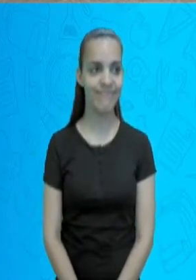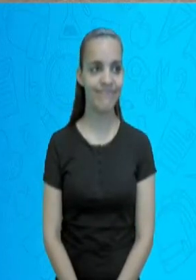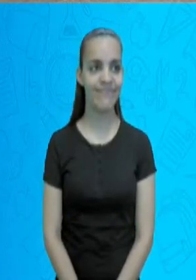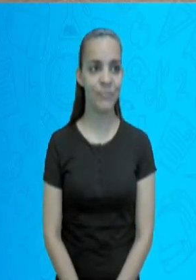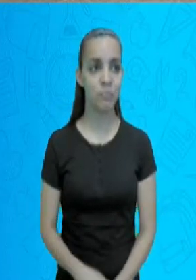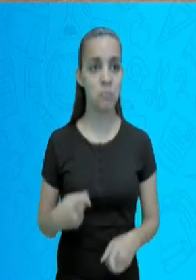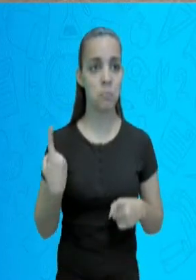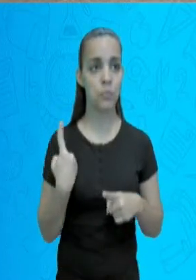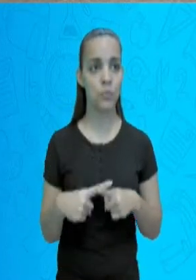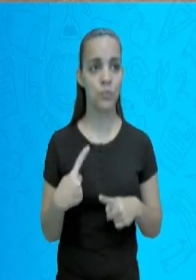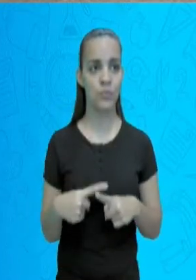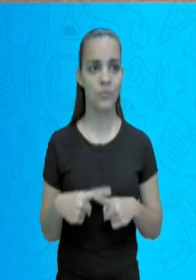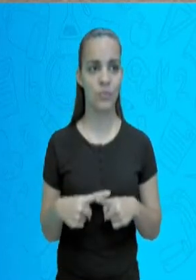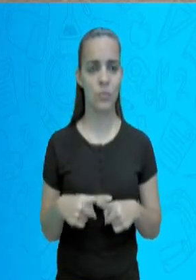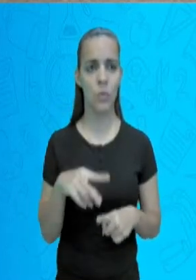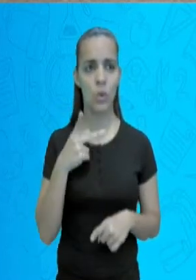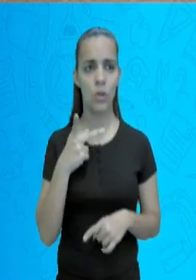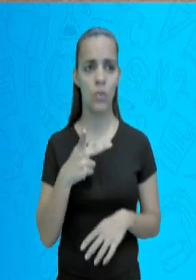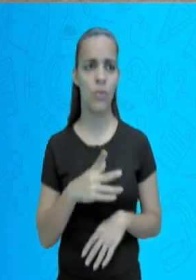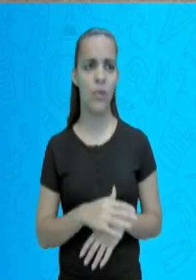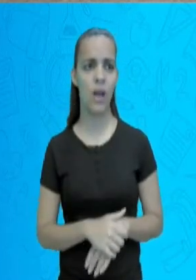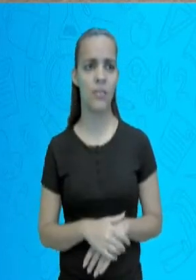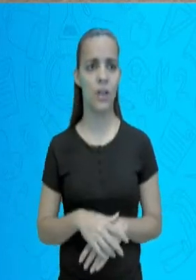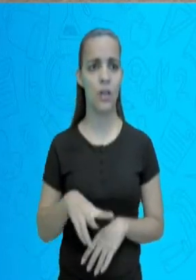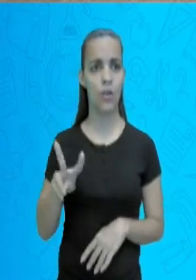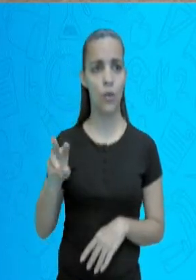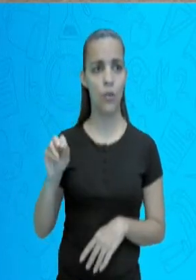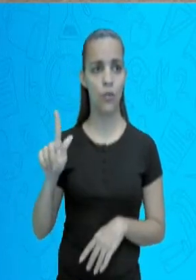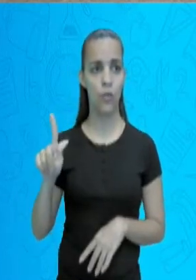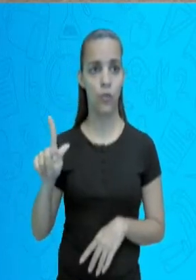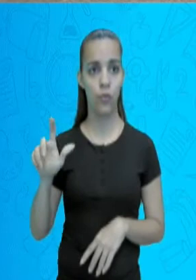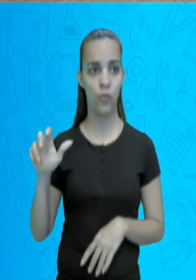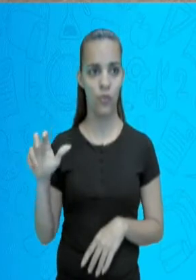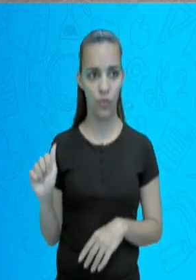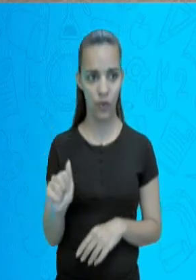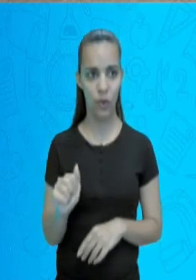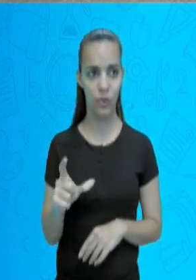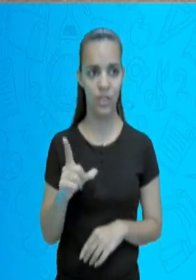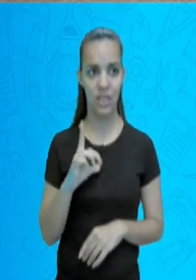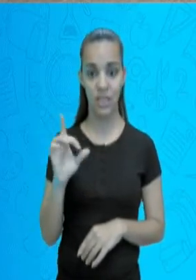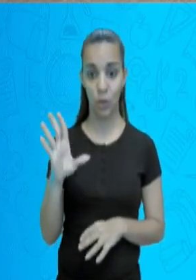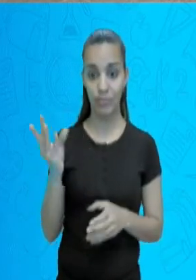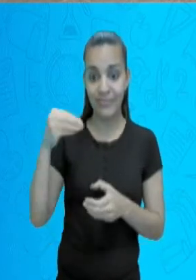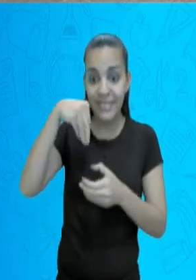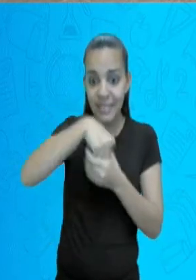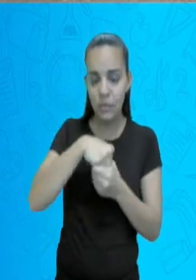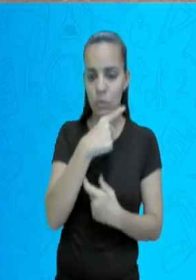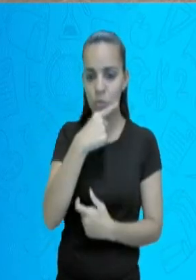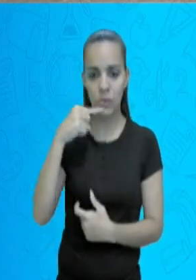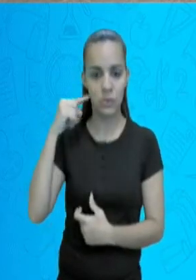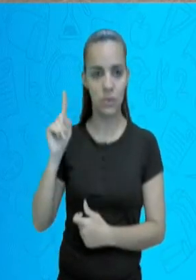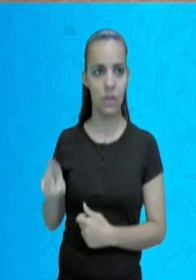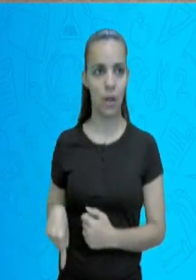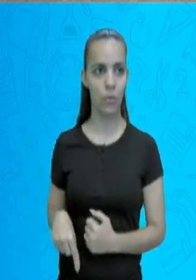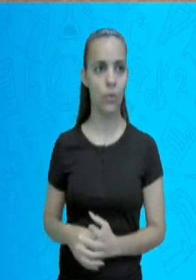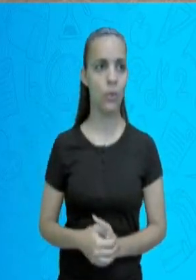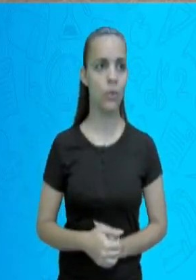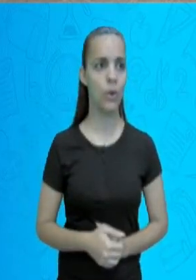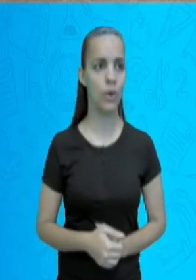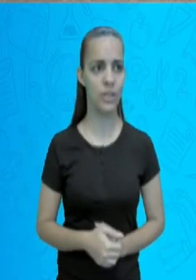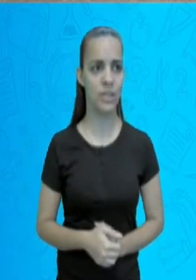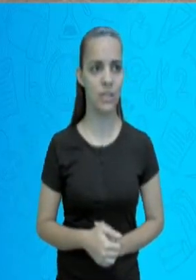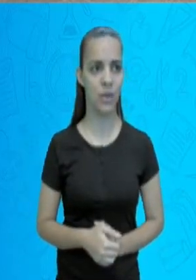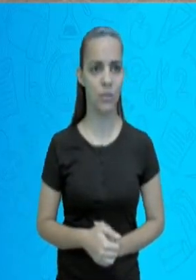É porque, quando eu falo que o Volga ele está todo dentro da Rússia, eu tenho que levar